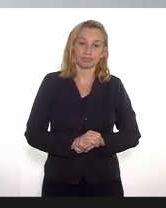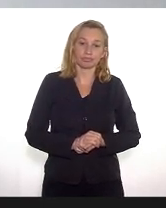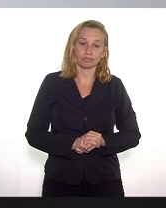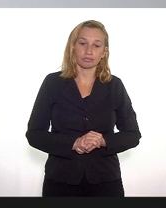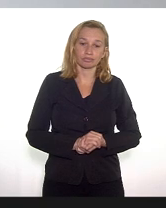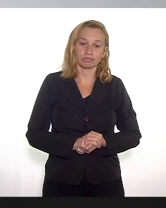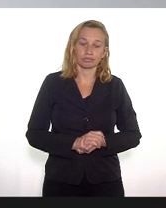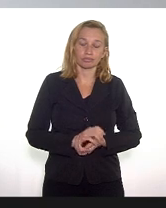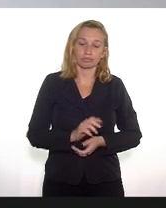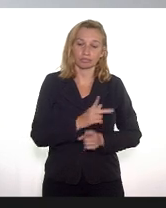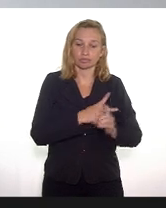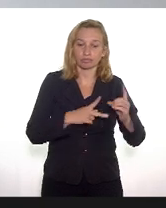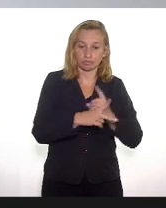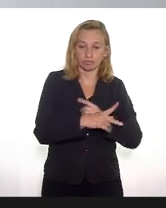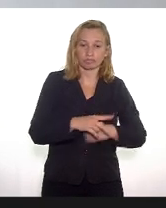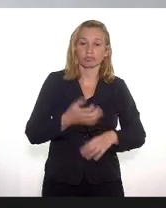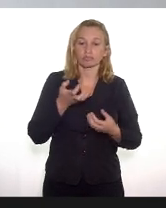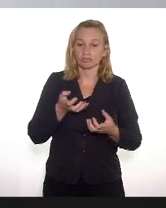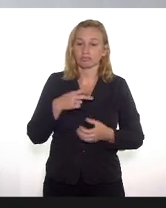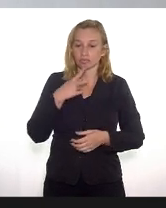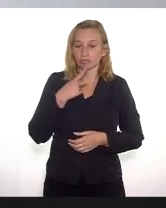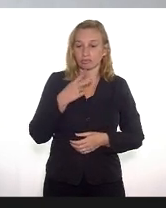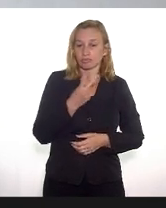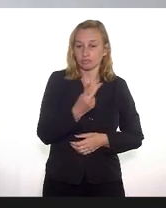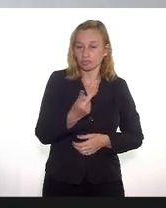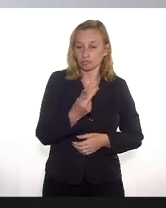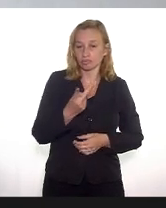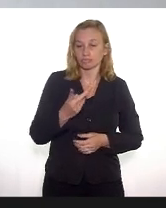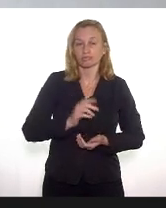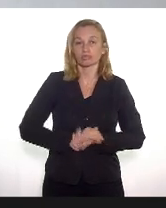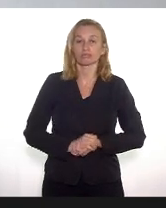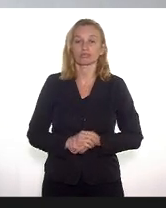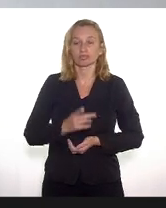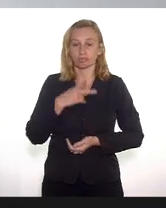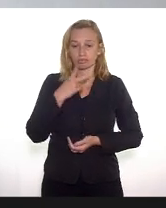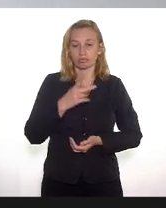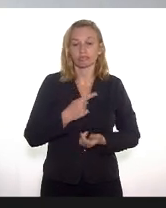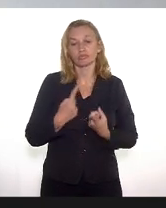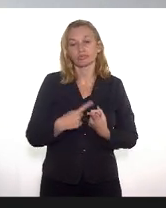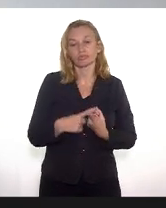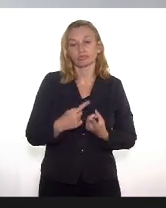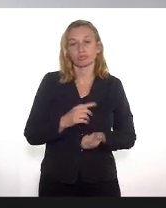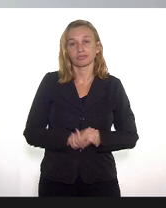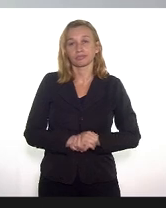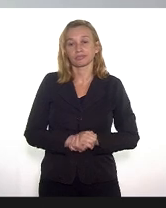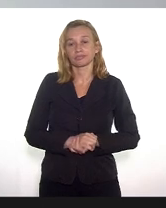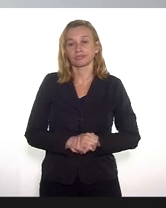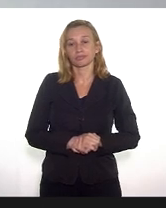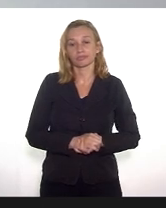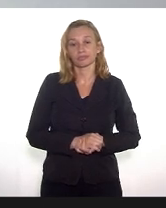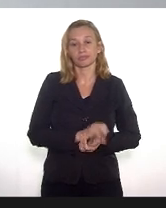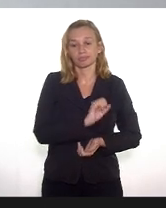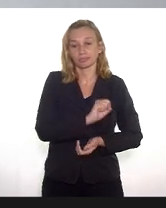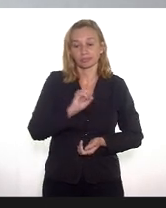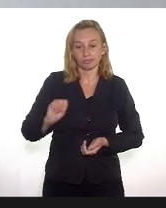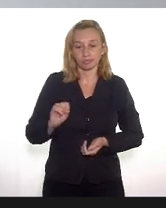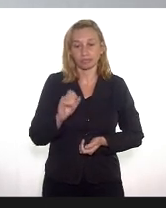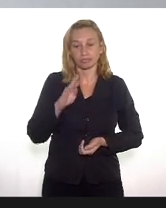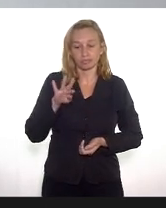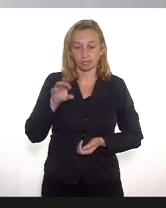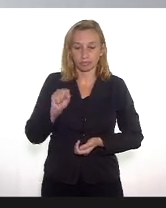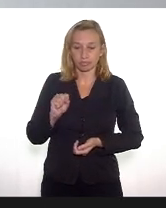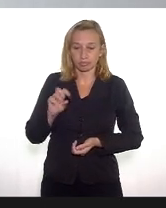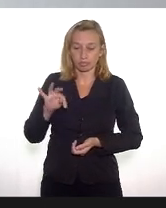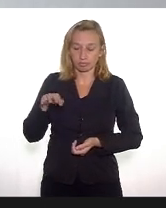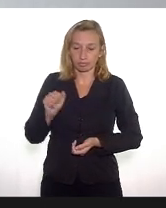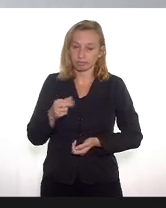o Rio Previdência. Então, eu queria só fazer essas duas observações, porque os tutores, os bolsistas, eles